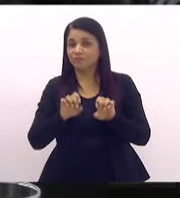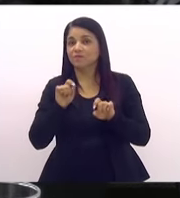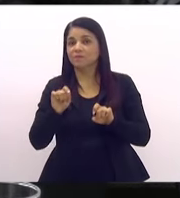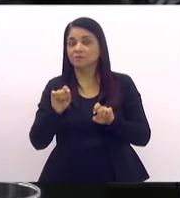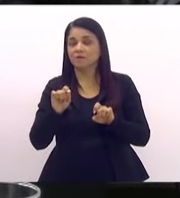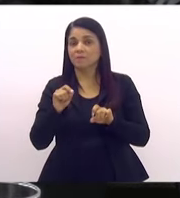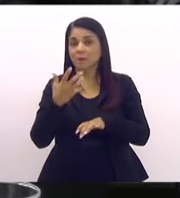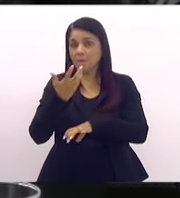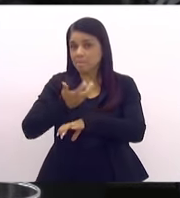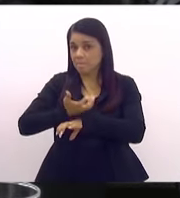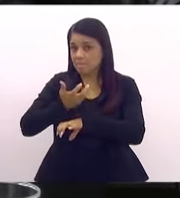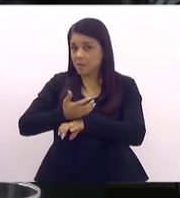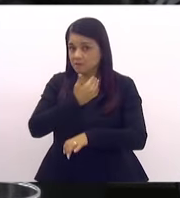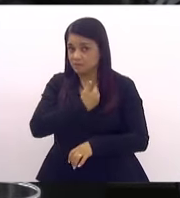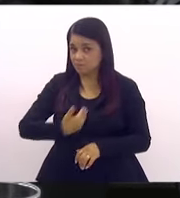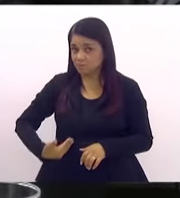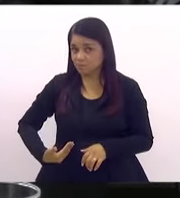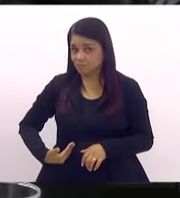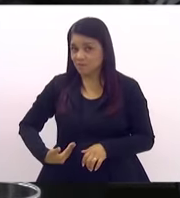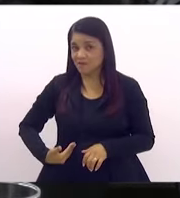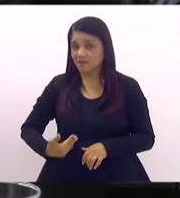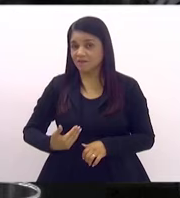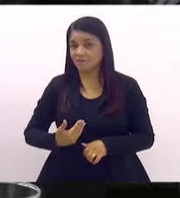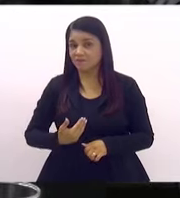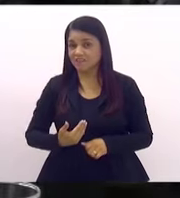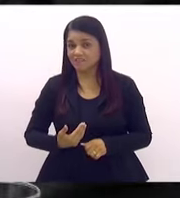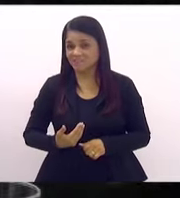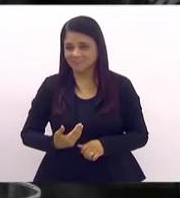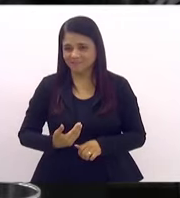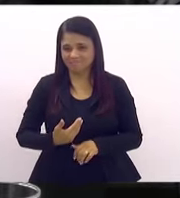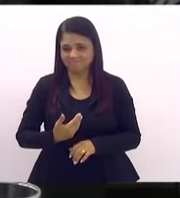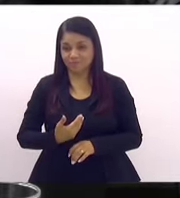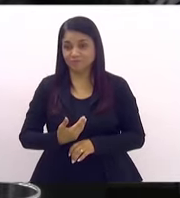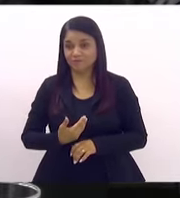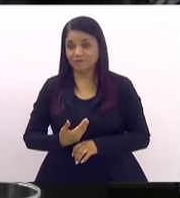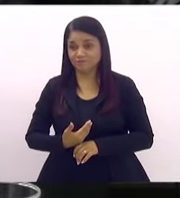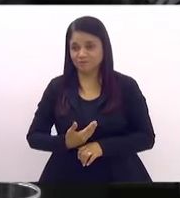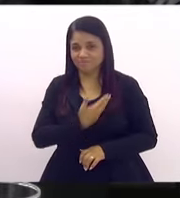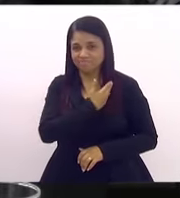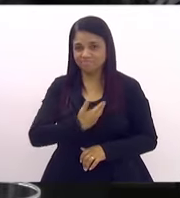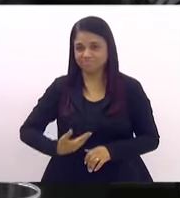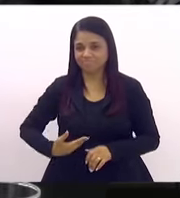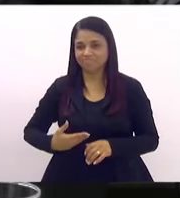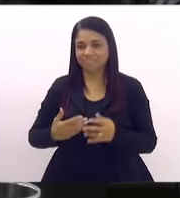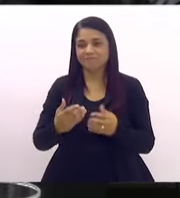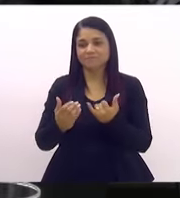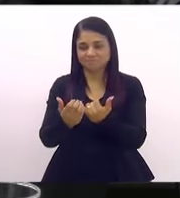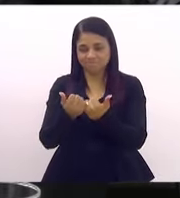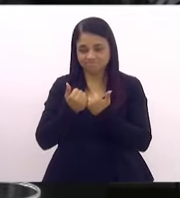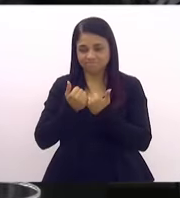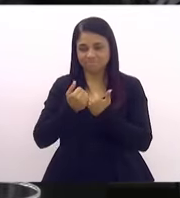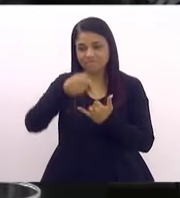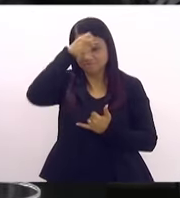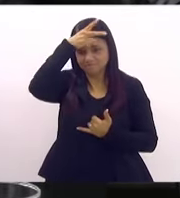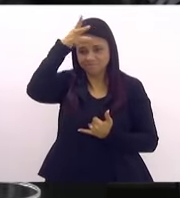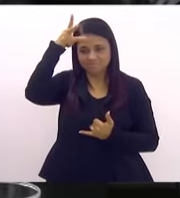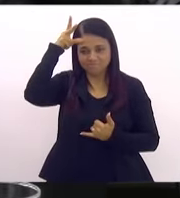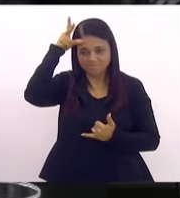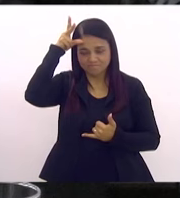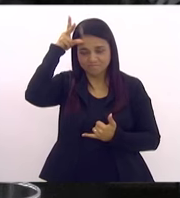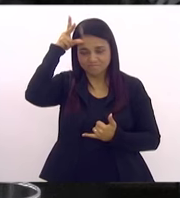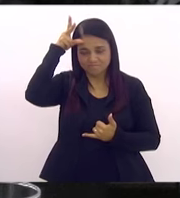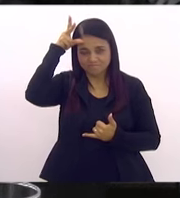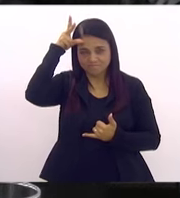Uma praça pública é patrimônio municipal. Então, a